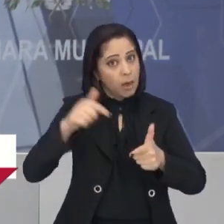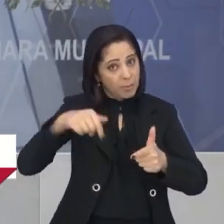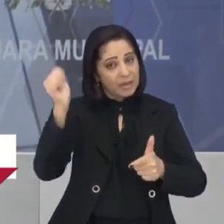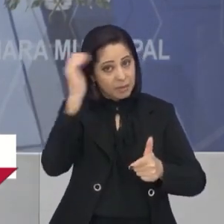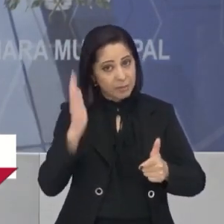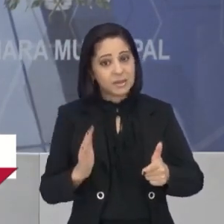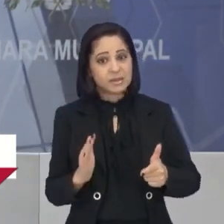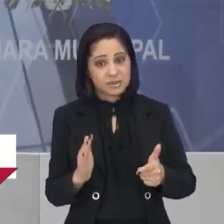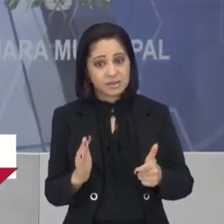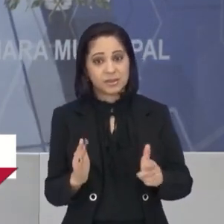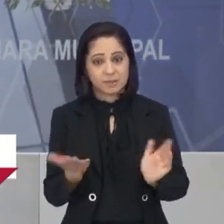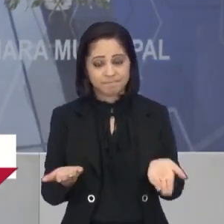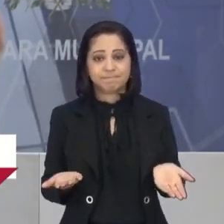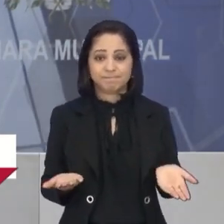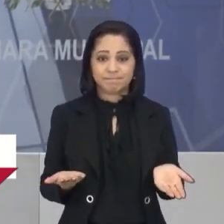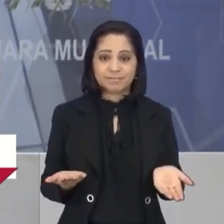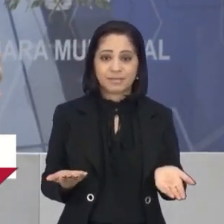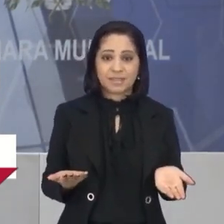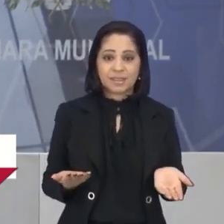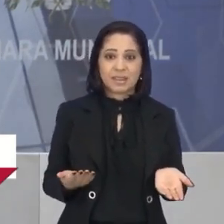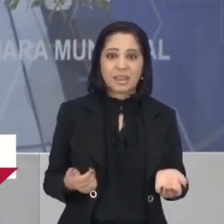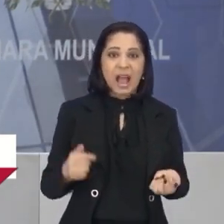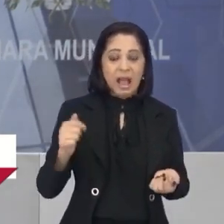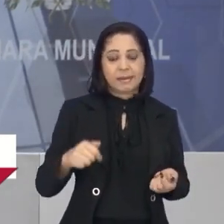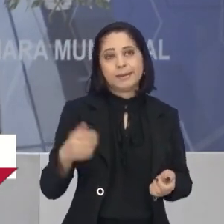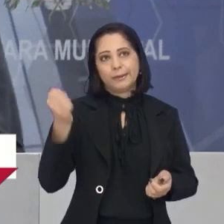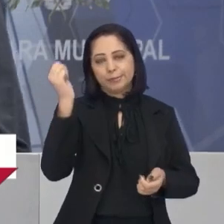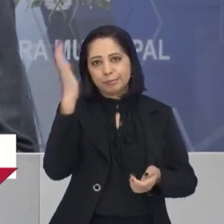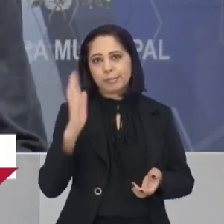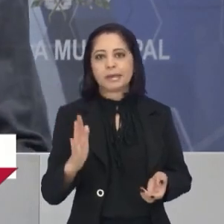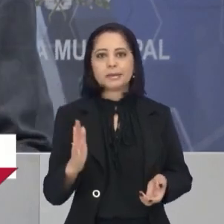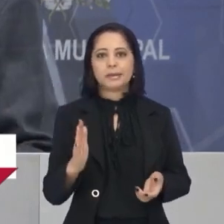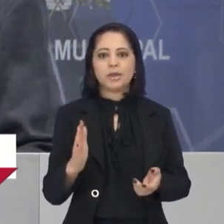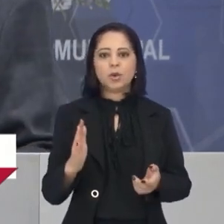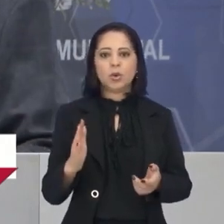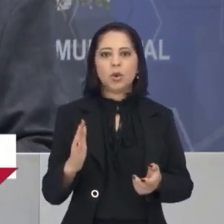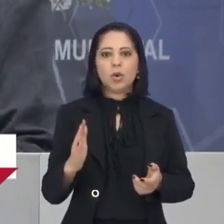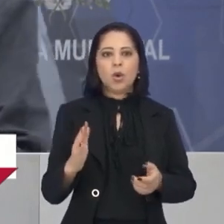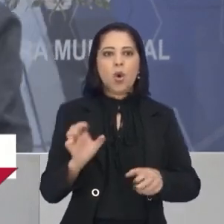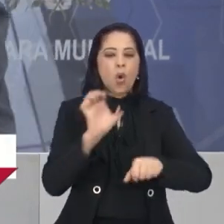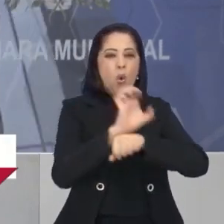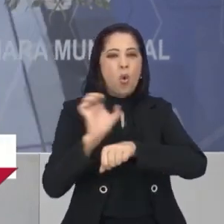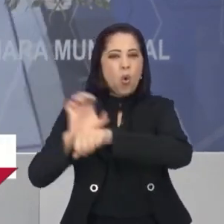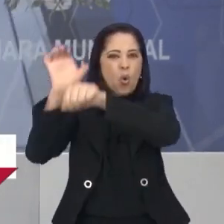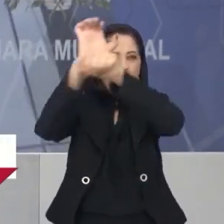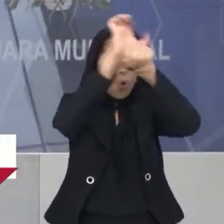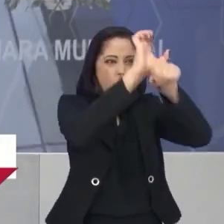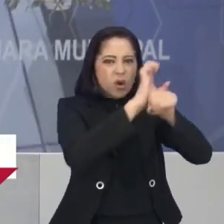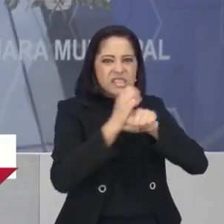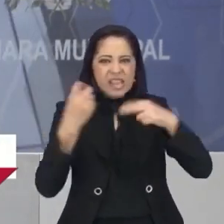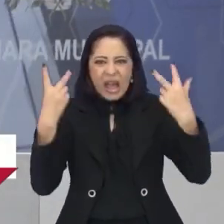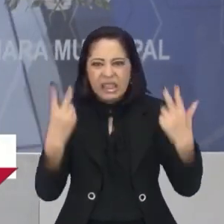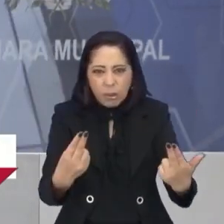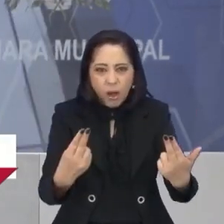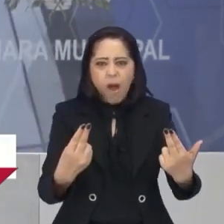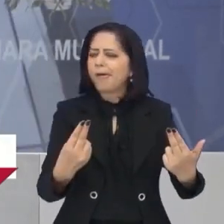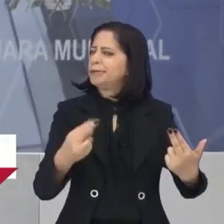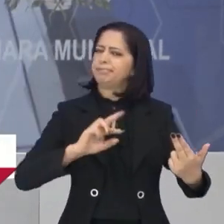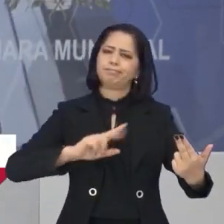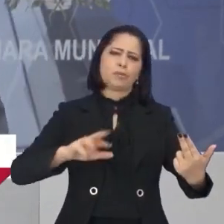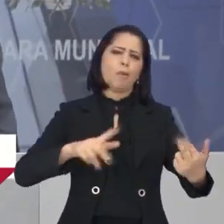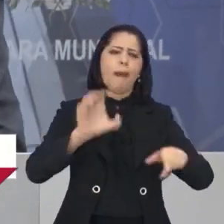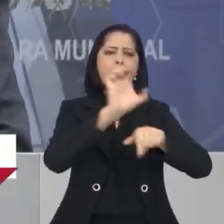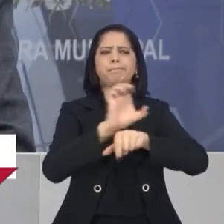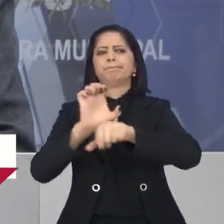tratar o Brasil como se fosse uma coisa só e Definitivamente não é mas vamos então nos